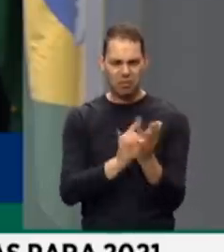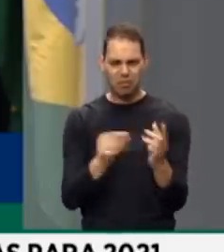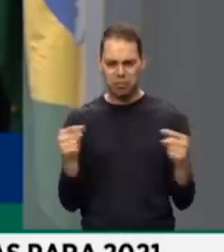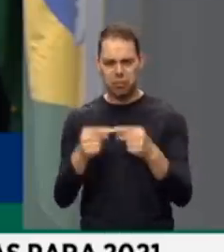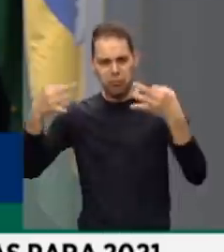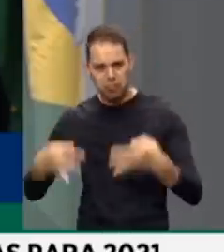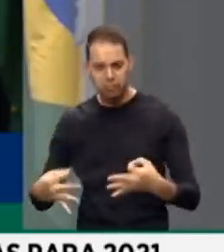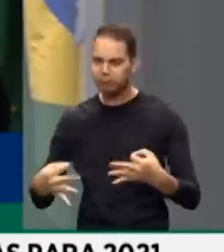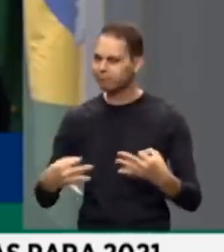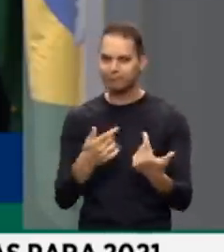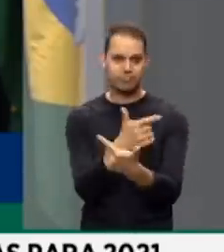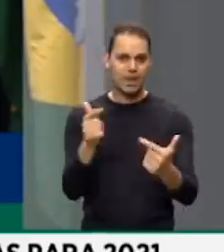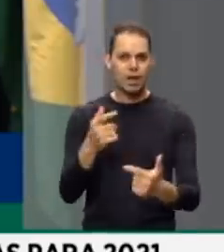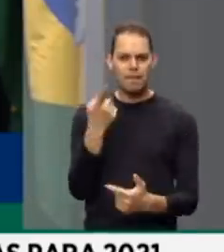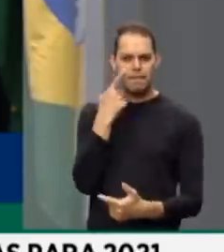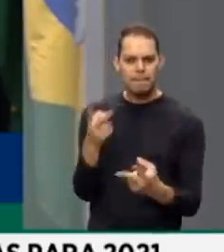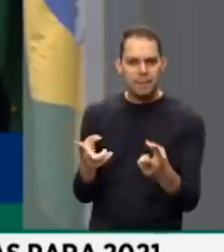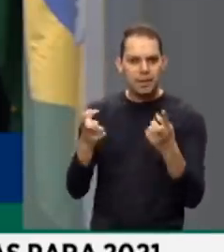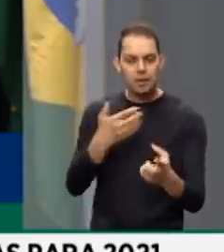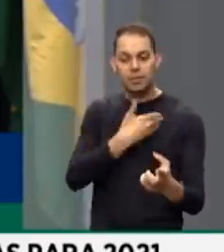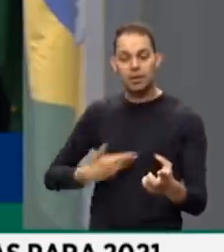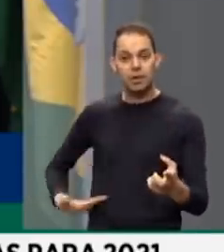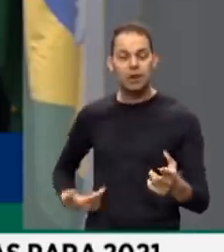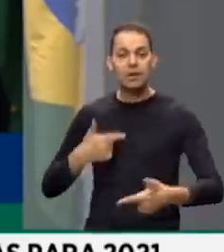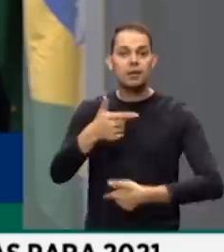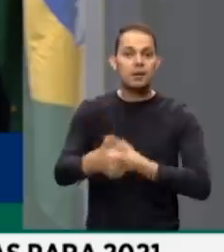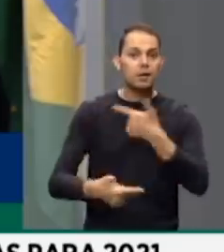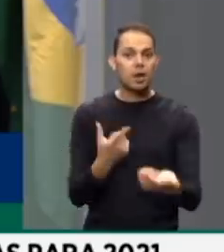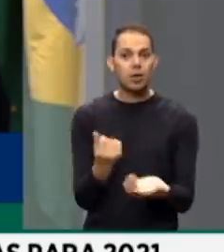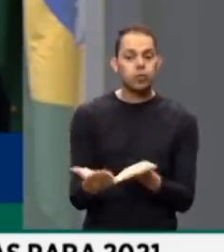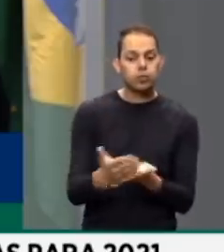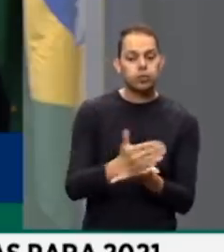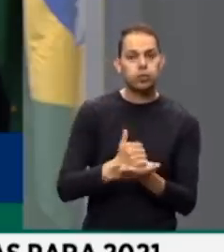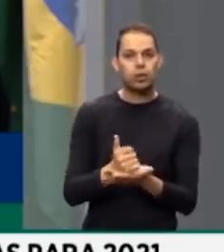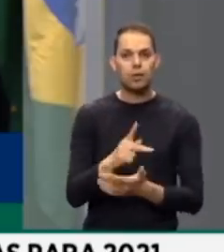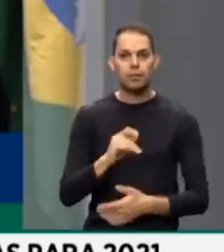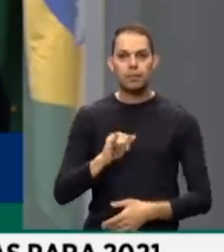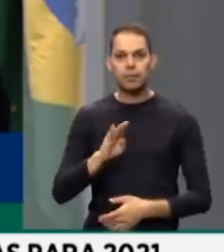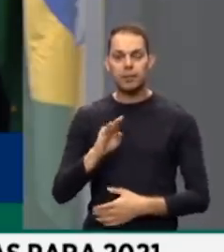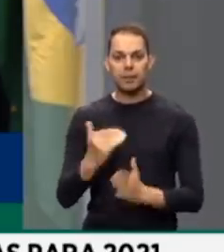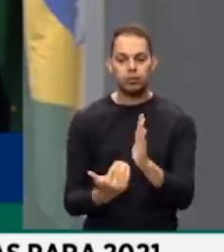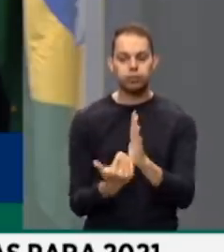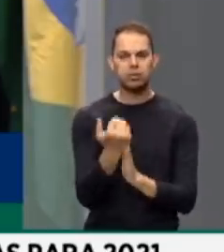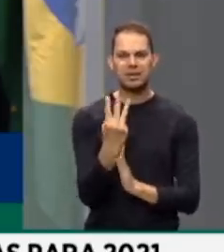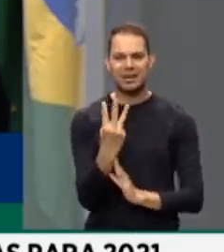que o governo está trabalhando com uma receita de um crescimento de PIB de